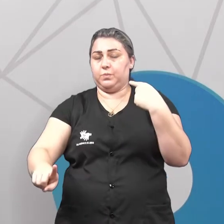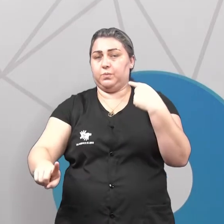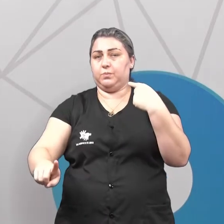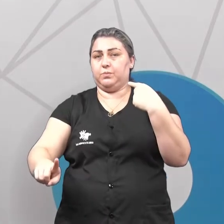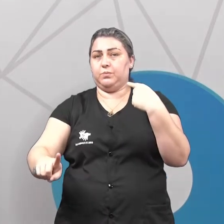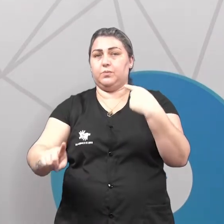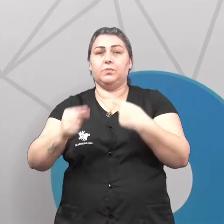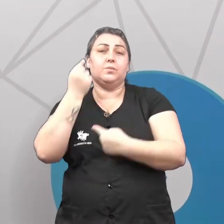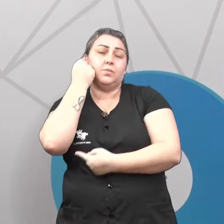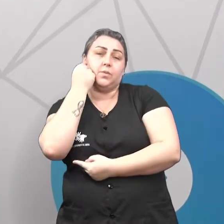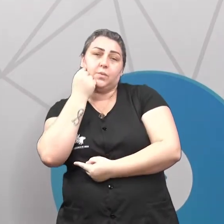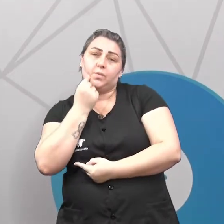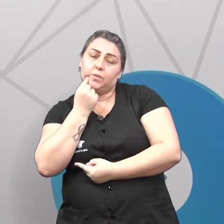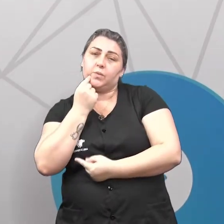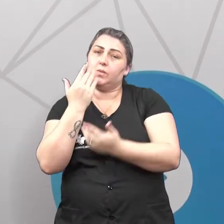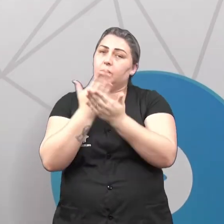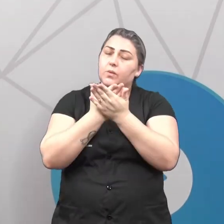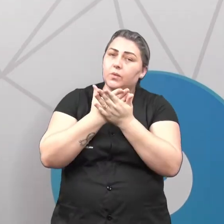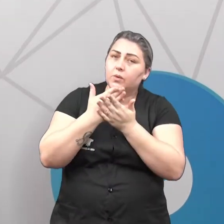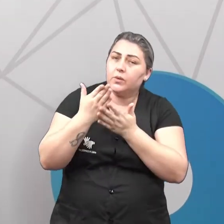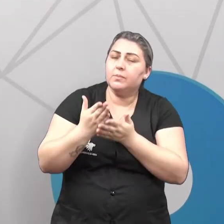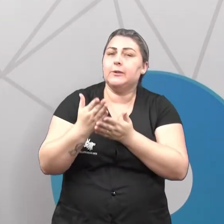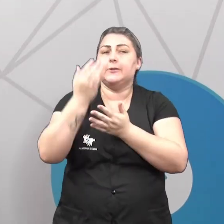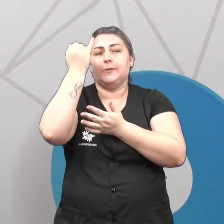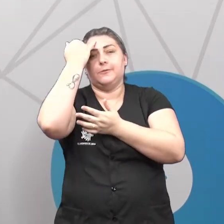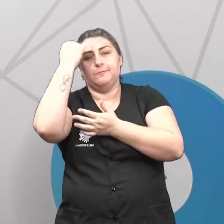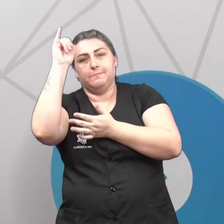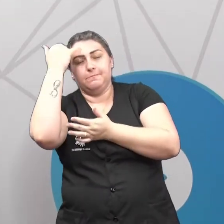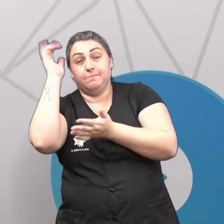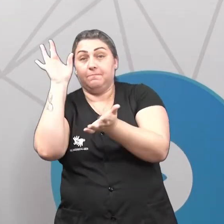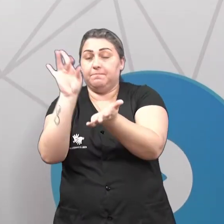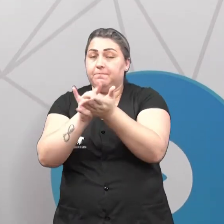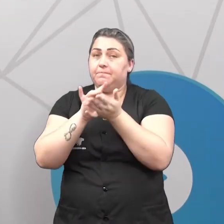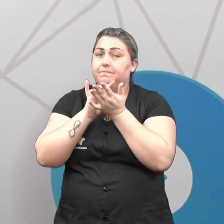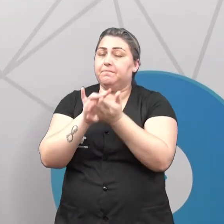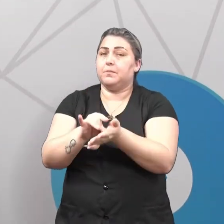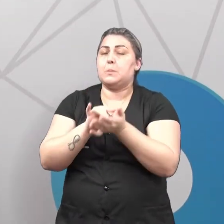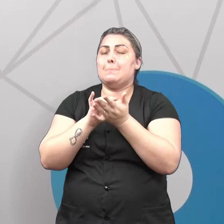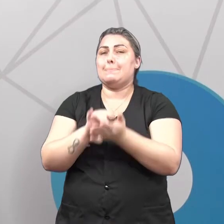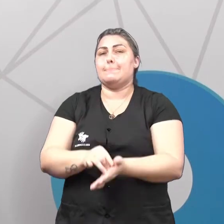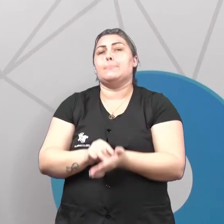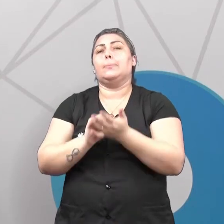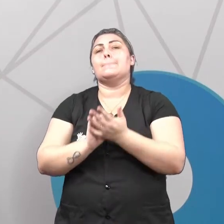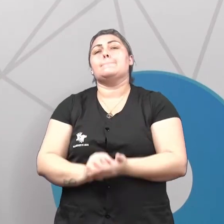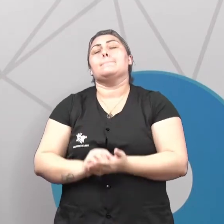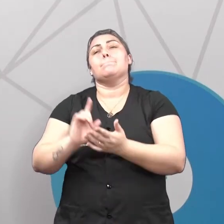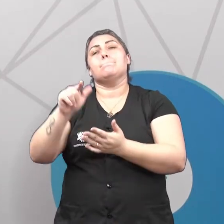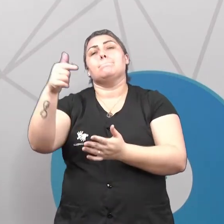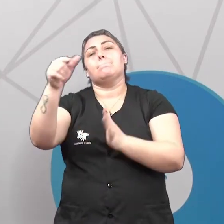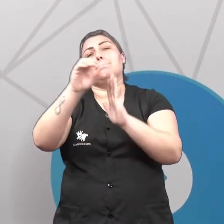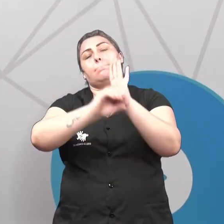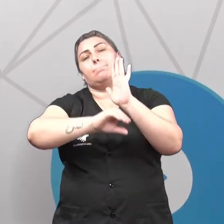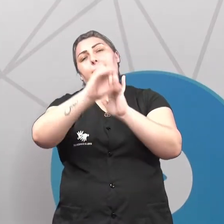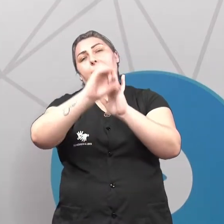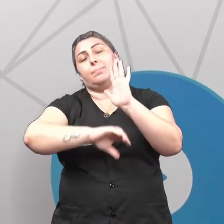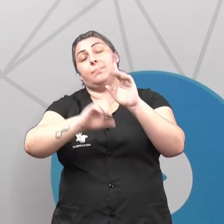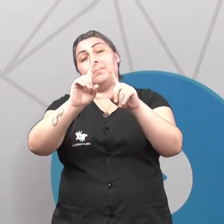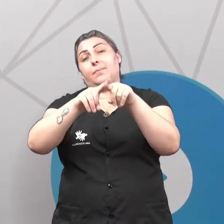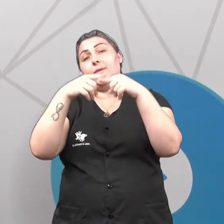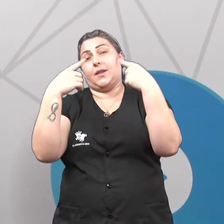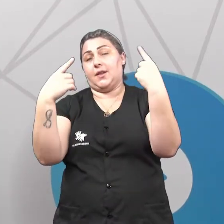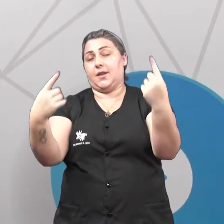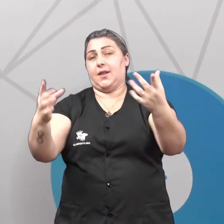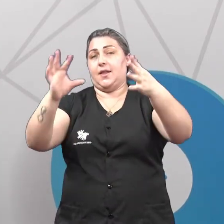ele começa essa ideia, né? Na verdade, são outros assuntos aí, mas